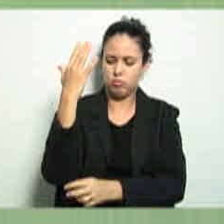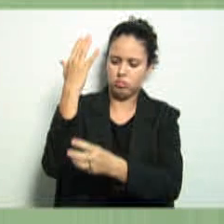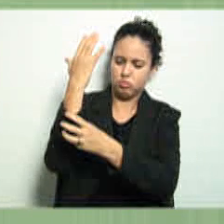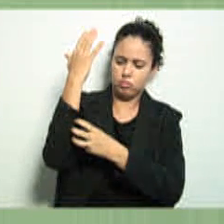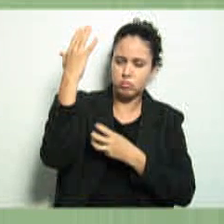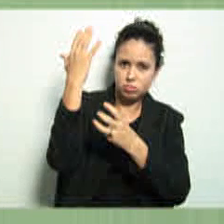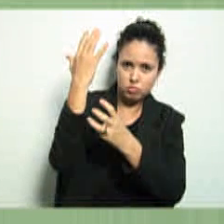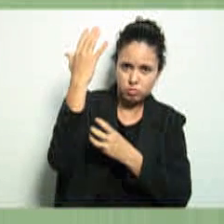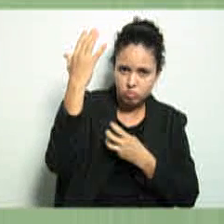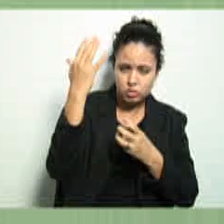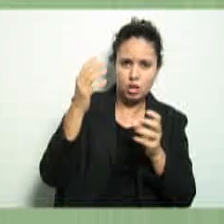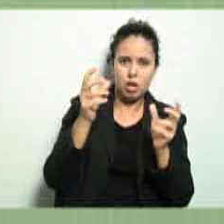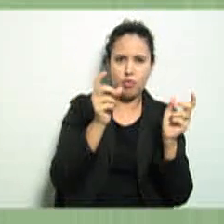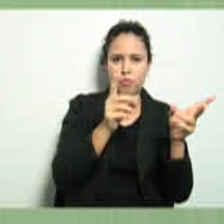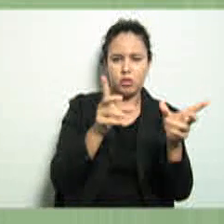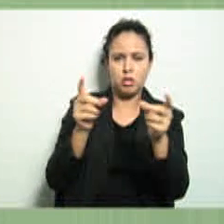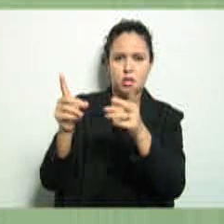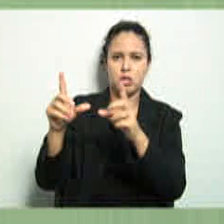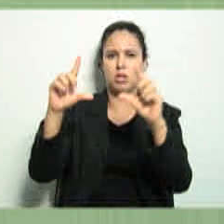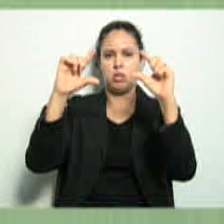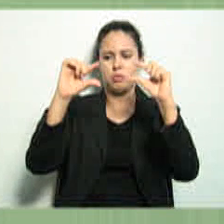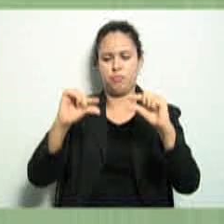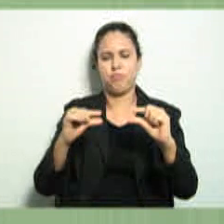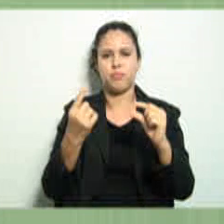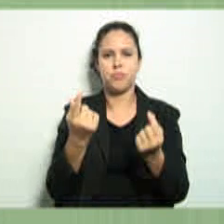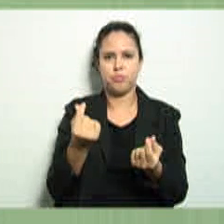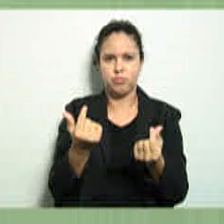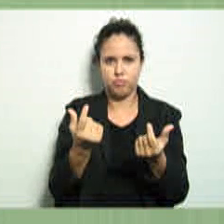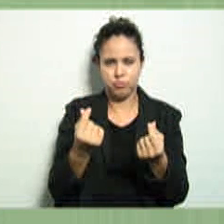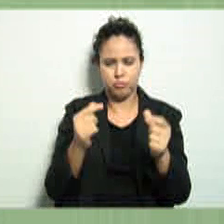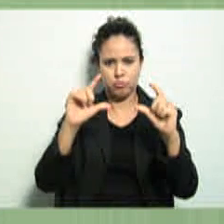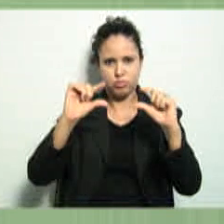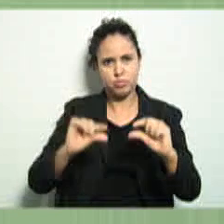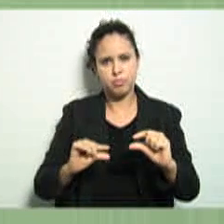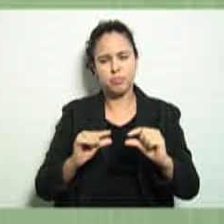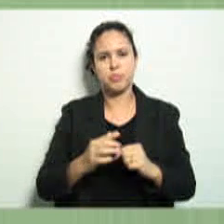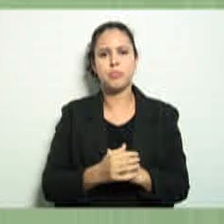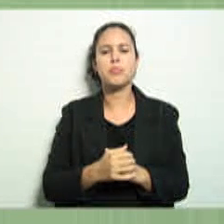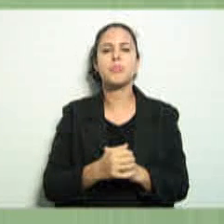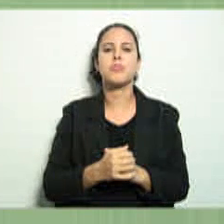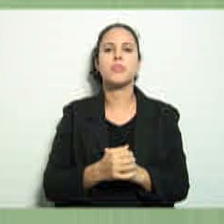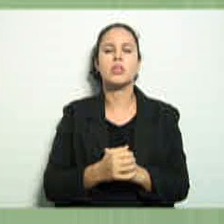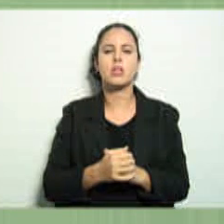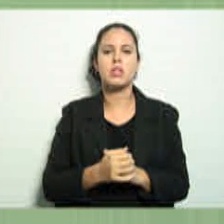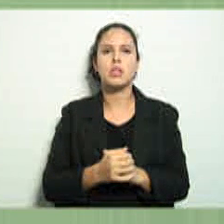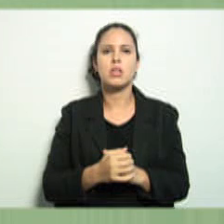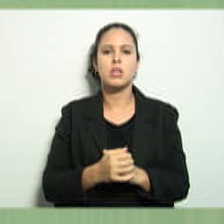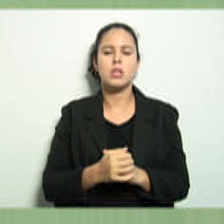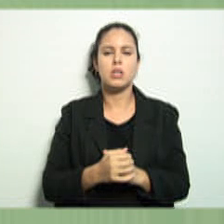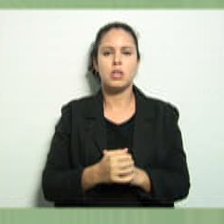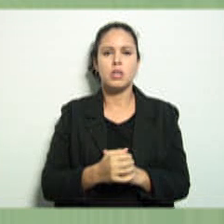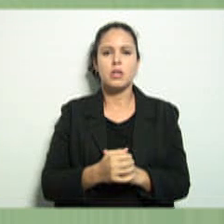esses países asiáticos foram colônias inglesas, da Inglaterra.